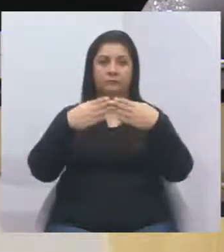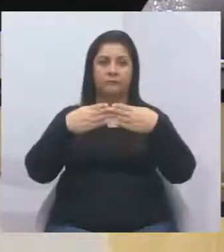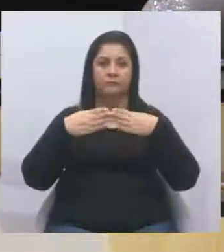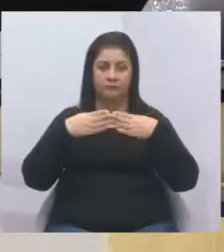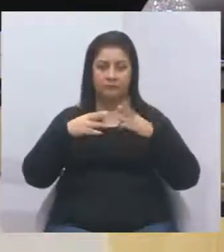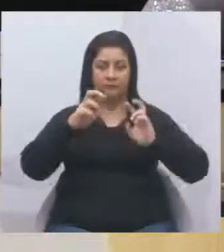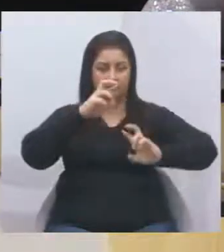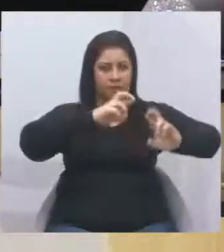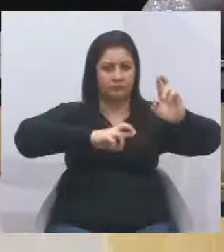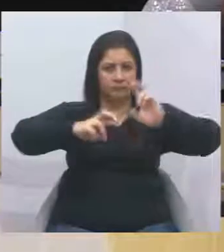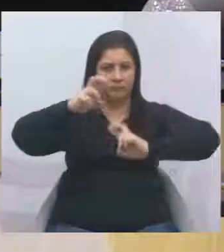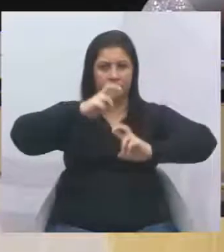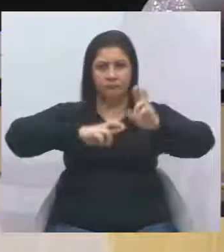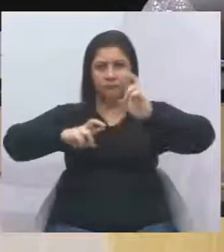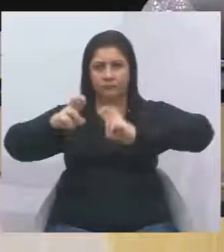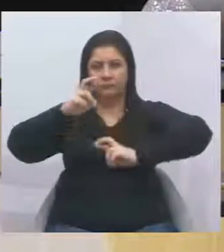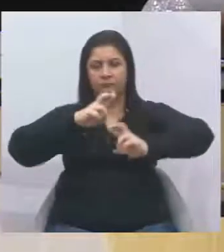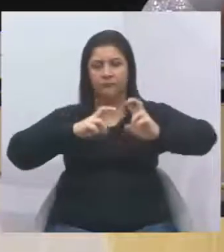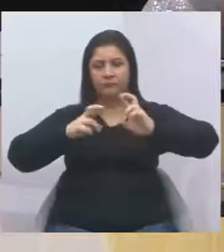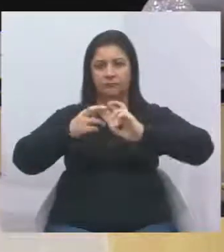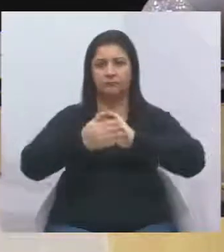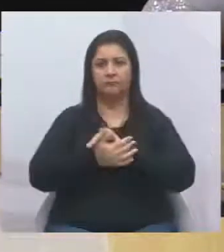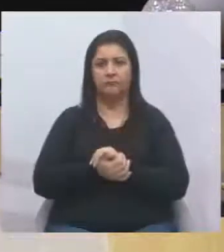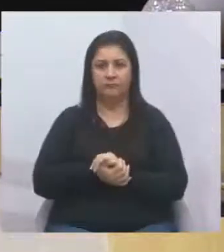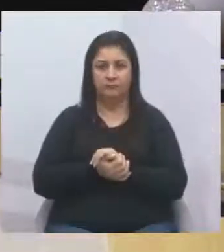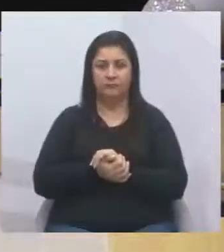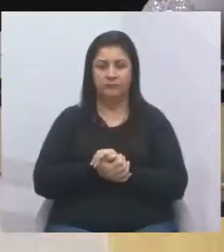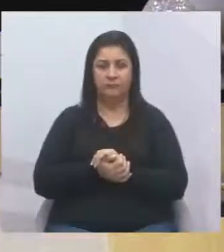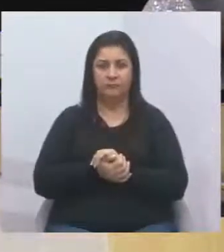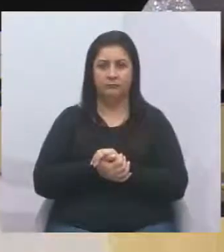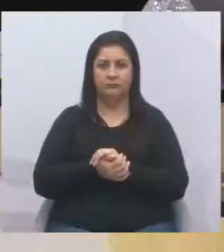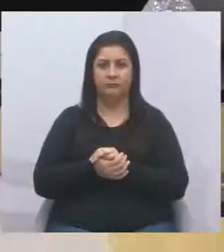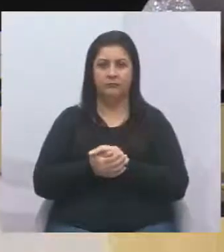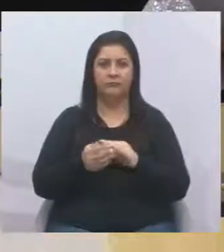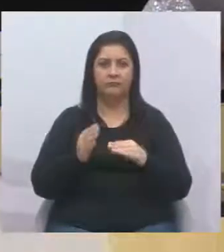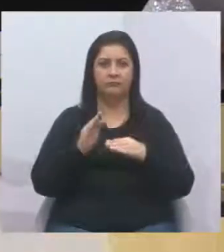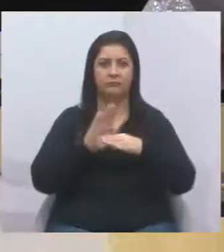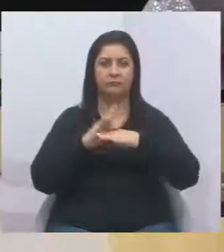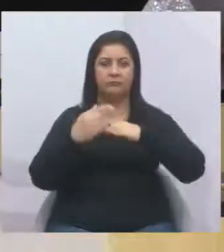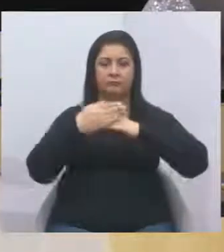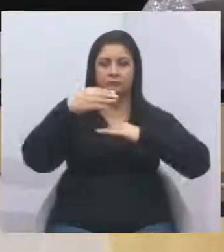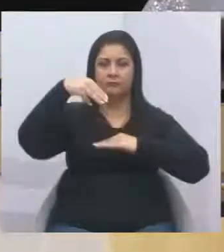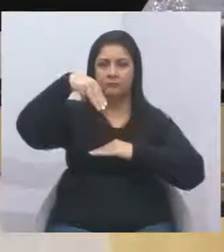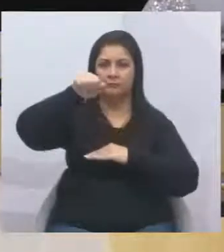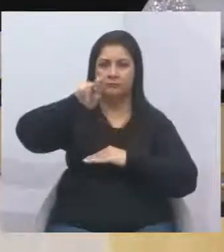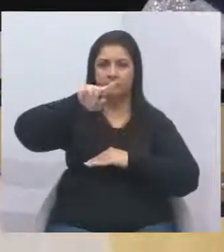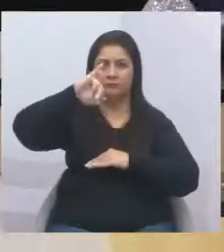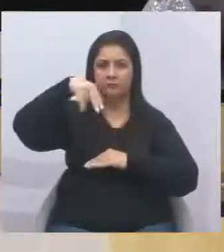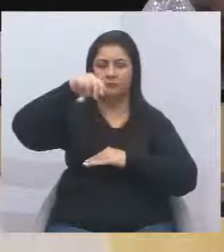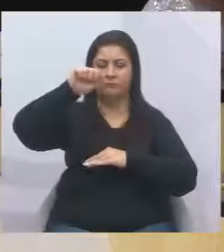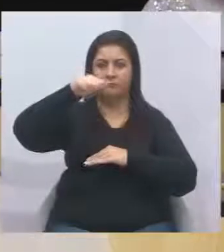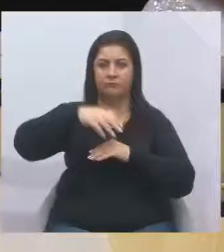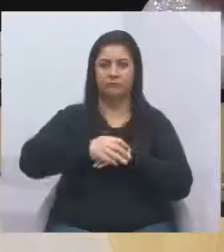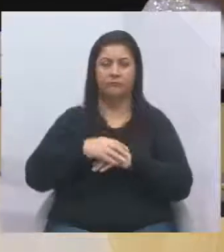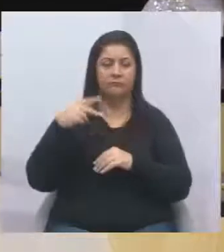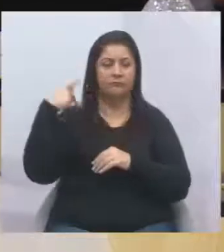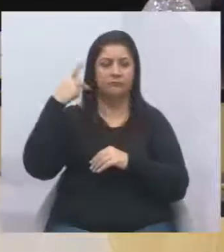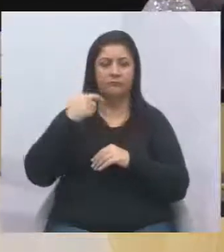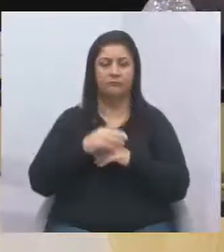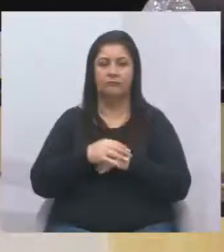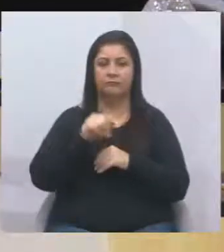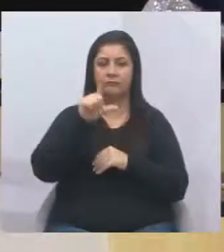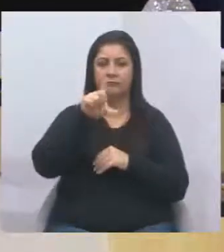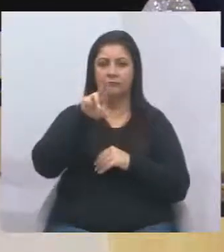de rondas ostensiva no Jardim Santa Marina. Autoria, vereador